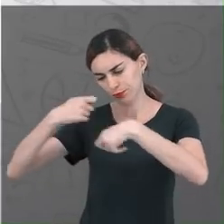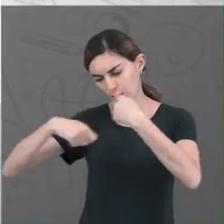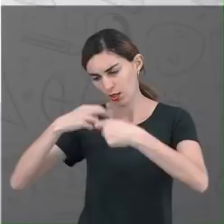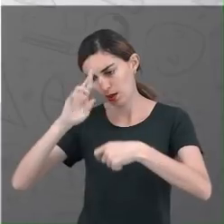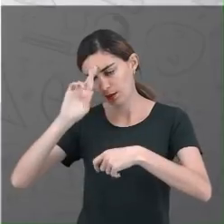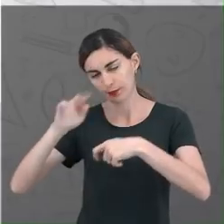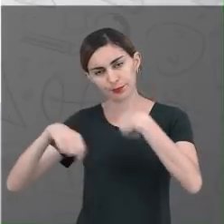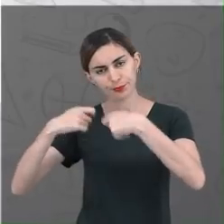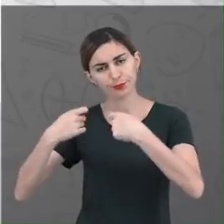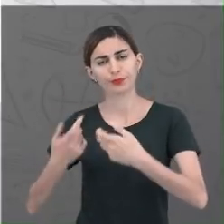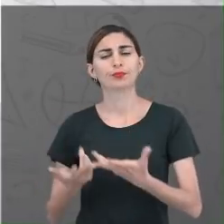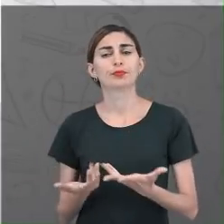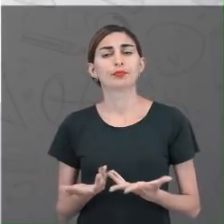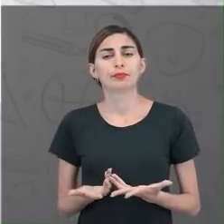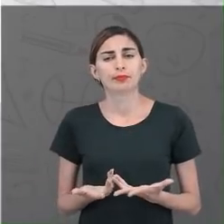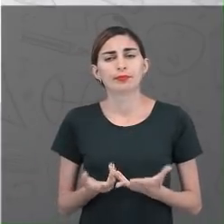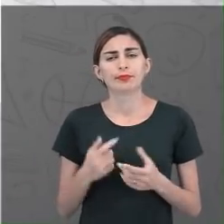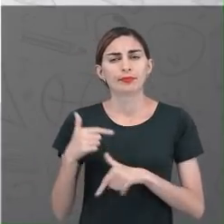compositivamente eu trabalho